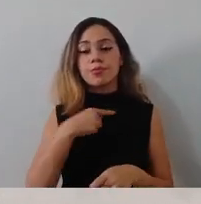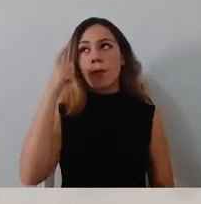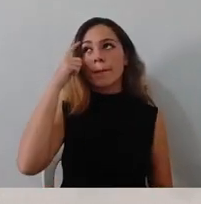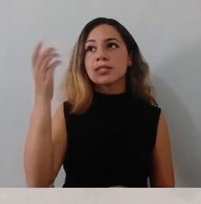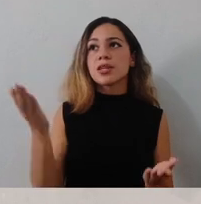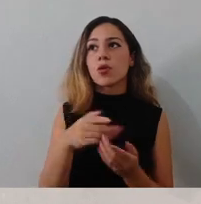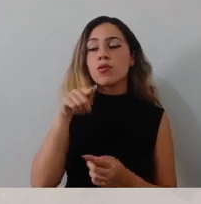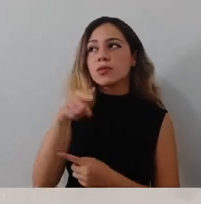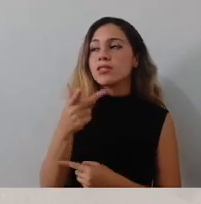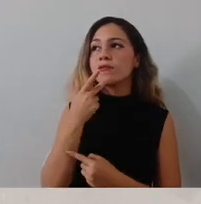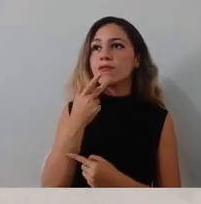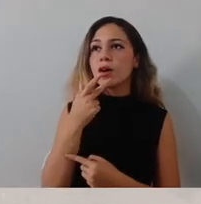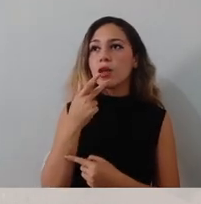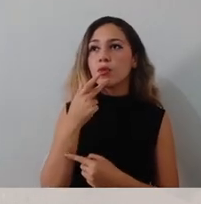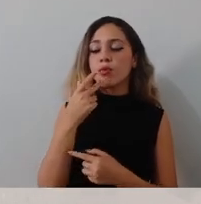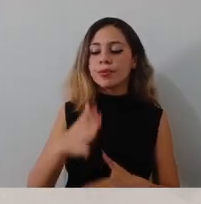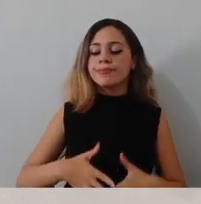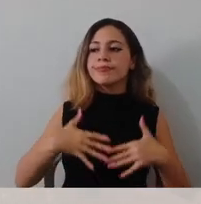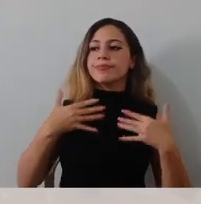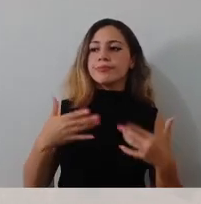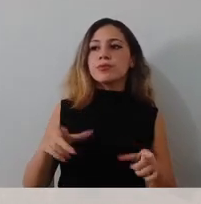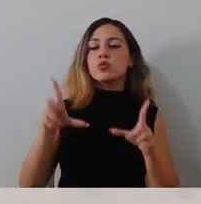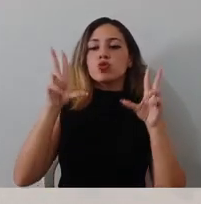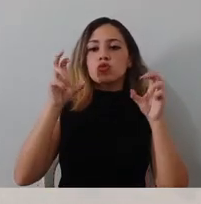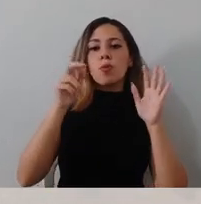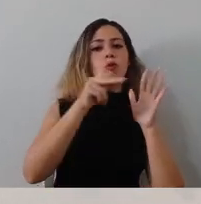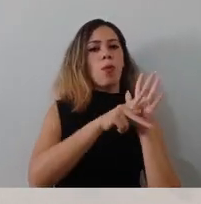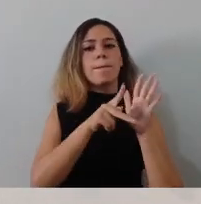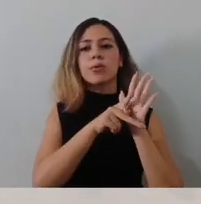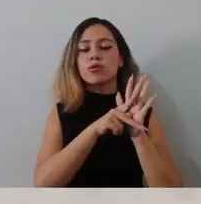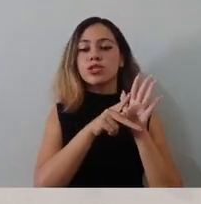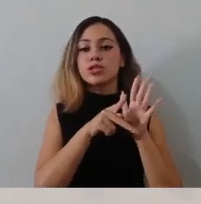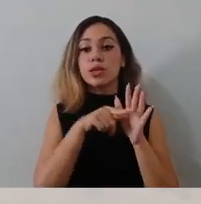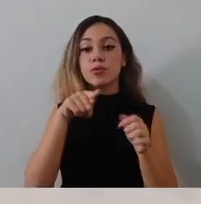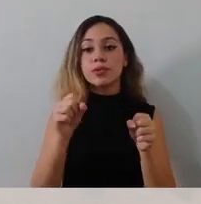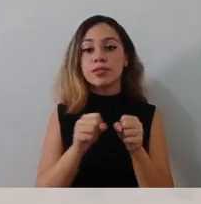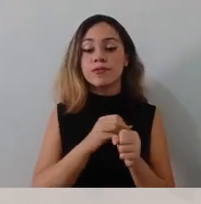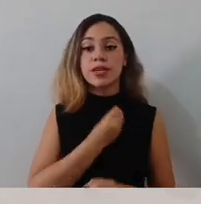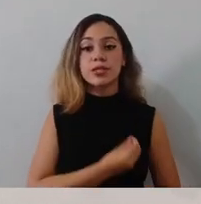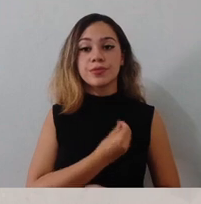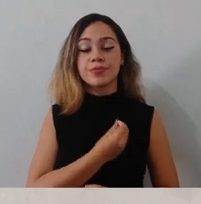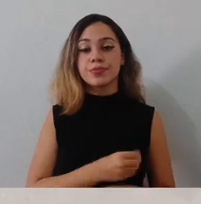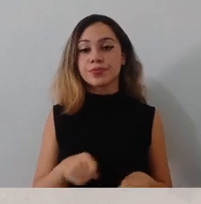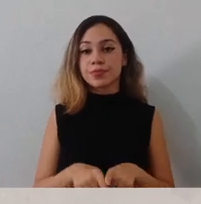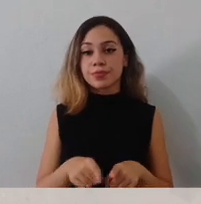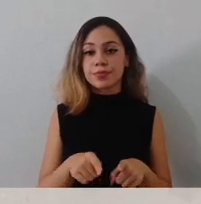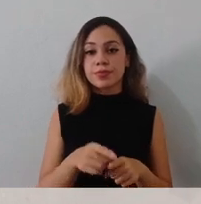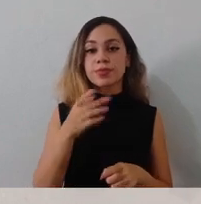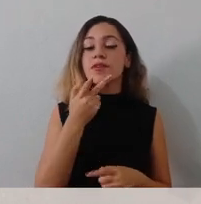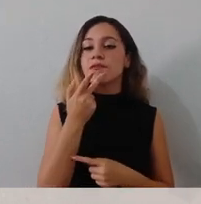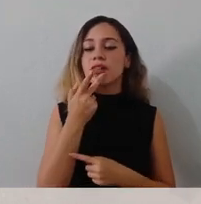da conversa que nós tivemos, você falou assim com muito entusiasmo sobre um projeto do qual você faz parte há algum tempo, que já que a gente está